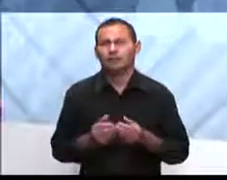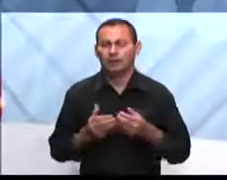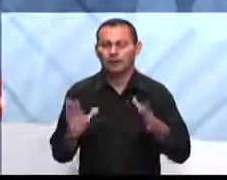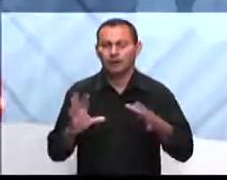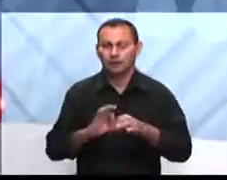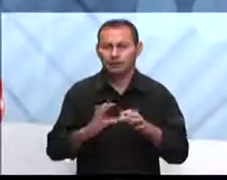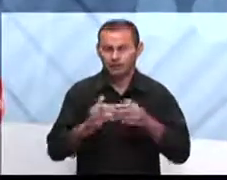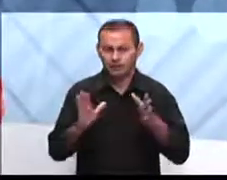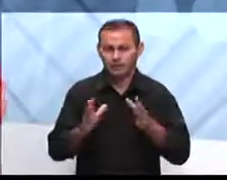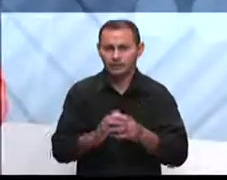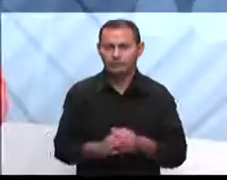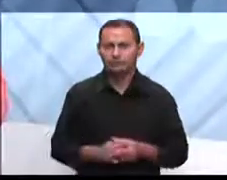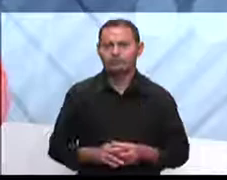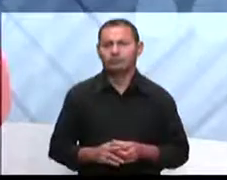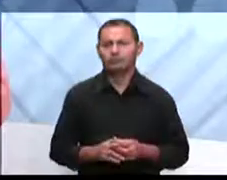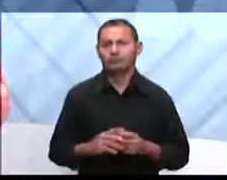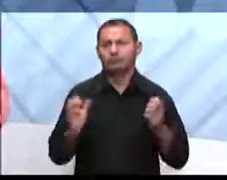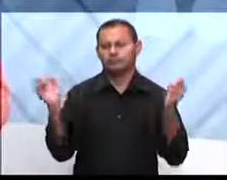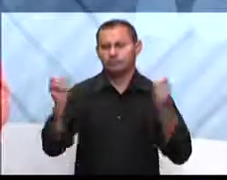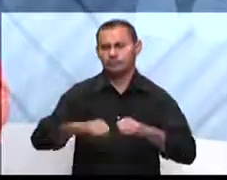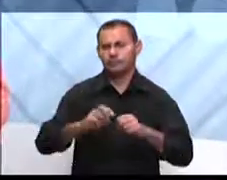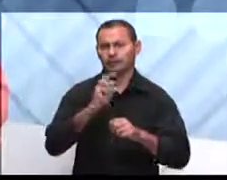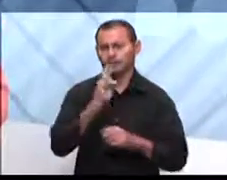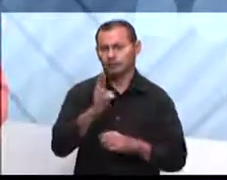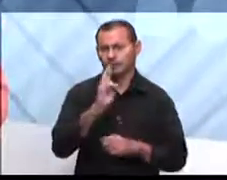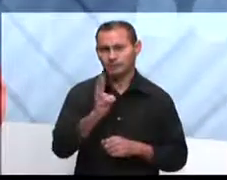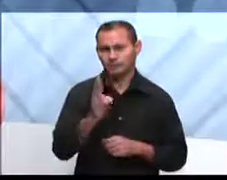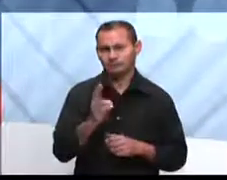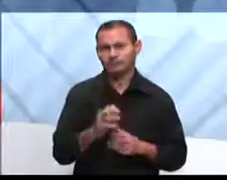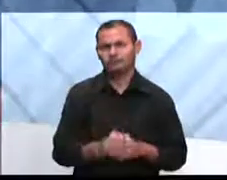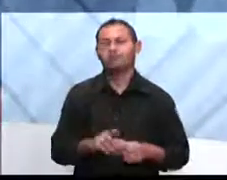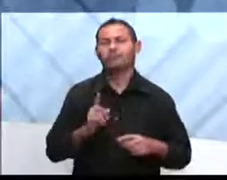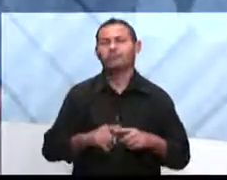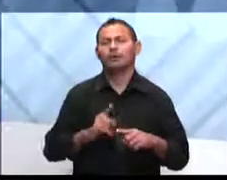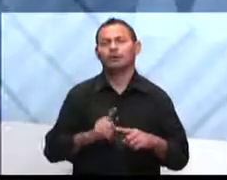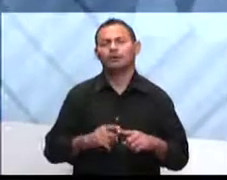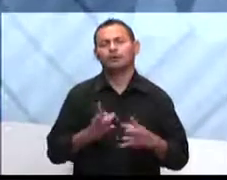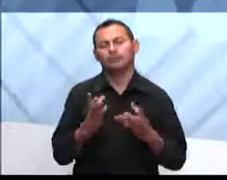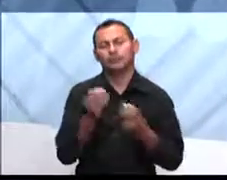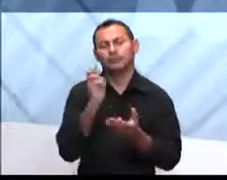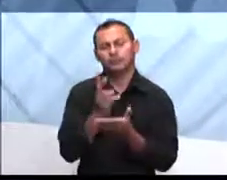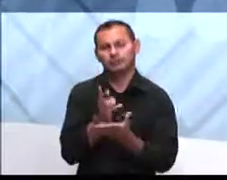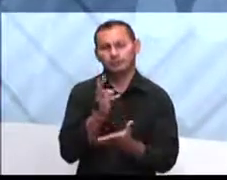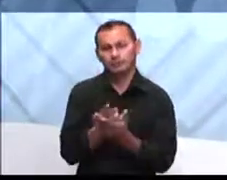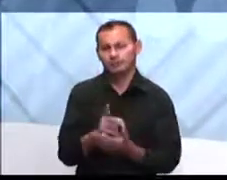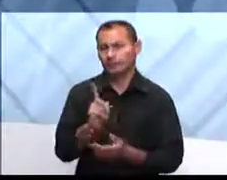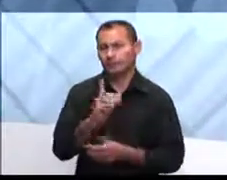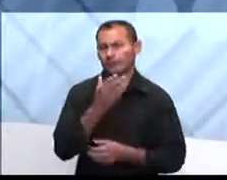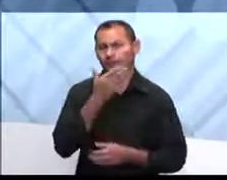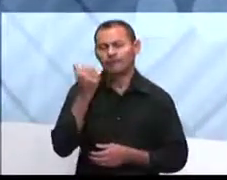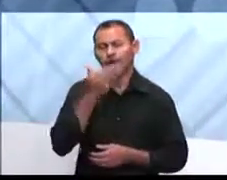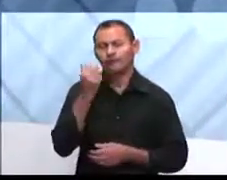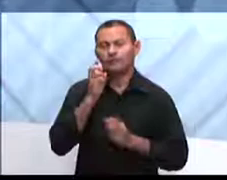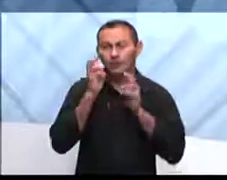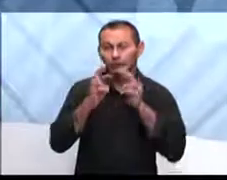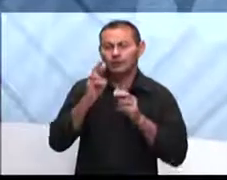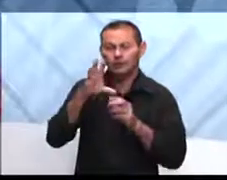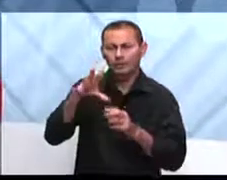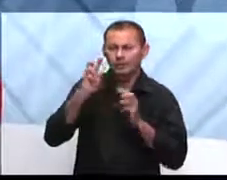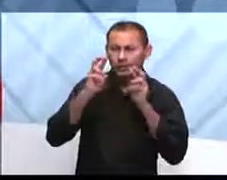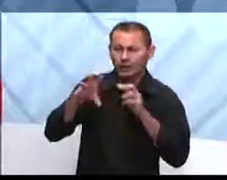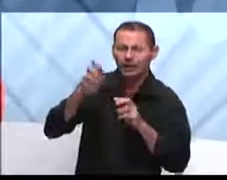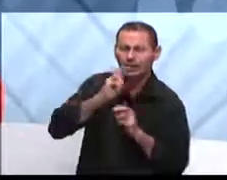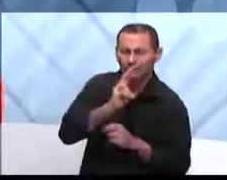aberto, né, então, para as possíveis reclamações. Por quê? Né? Muitas vezes não é fácil ouvir